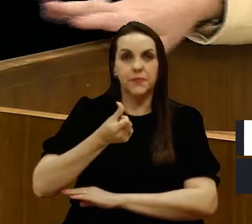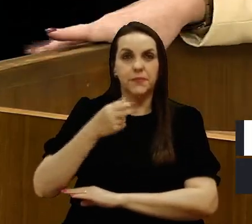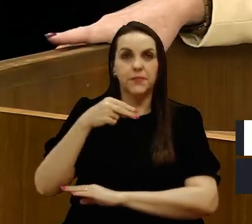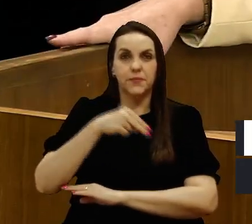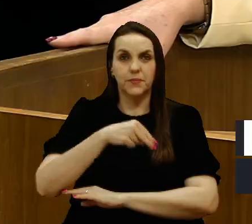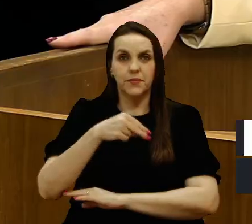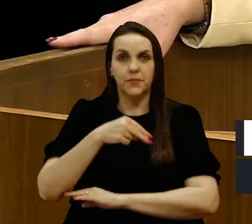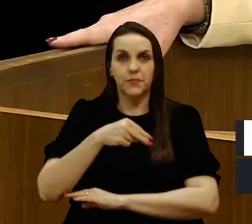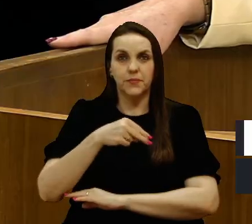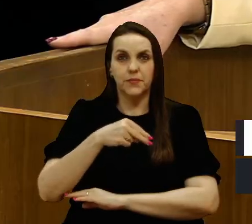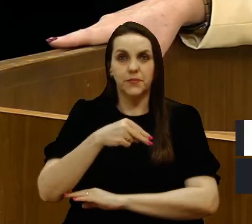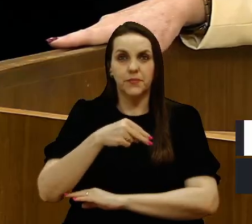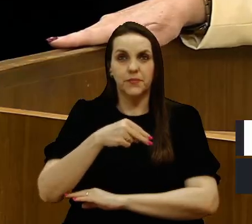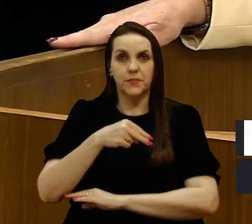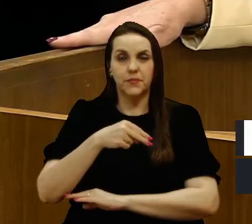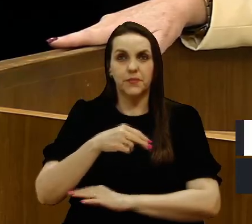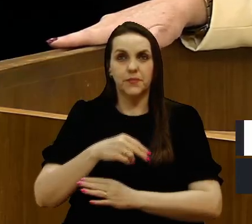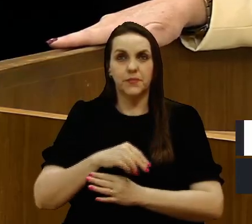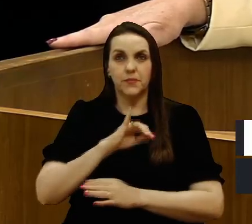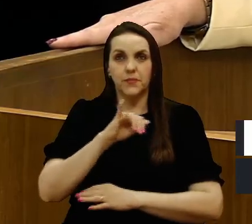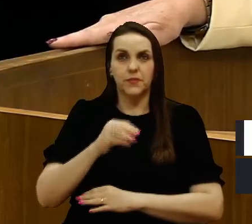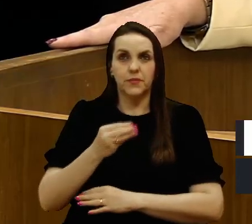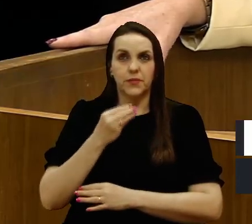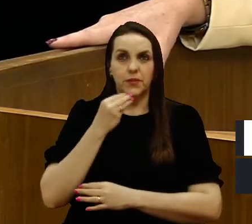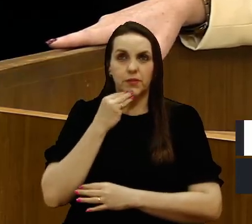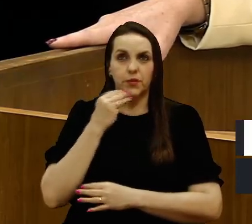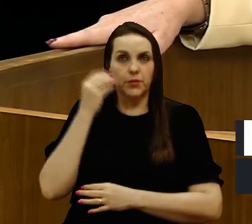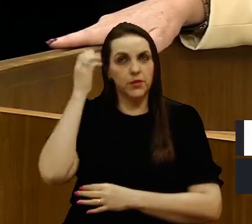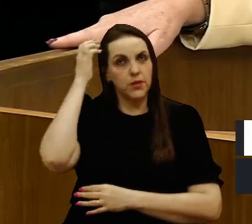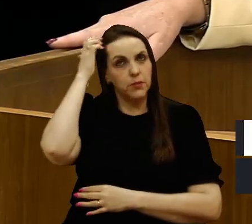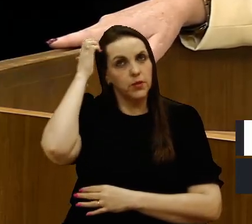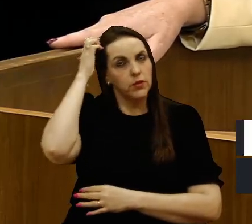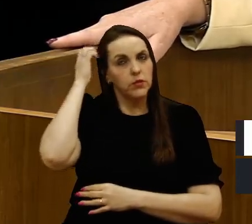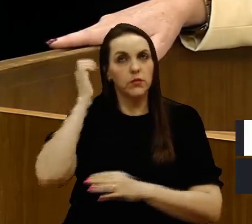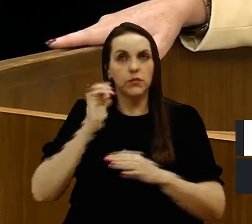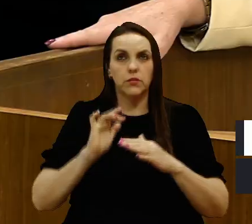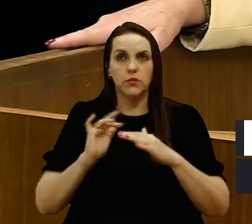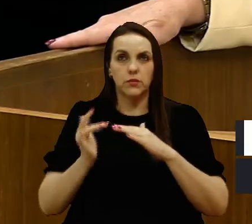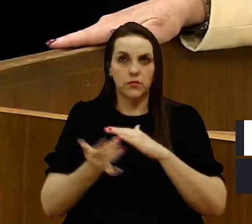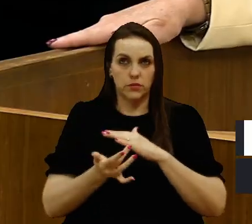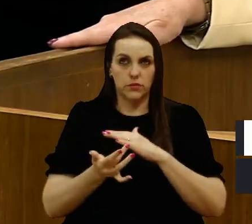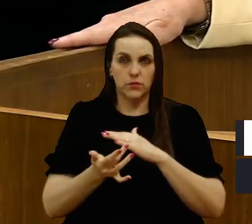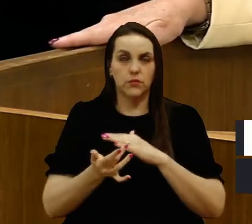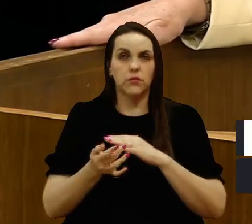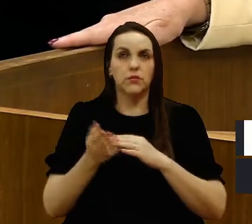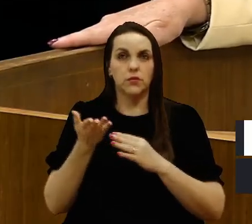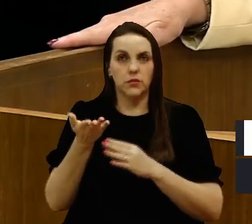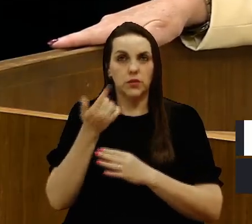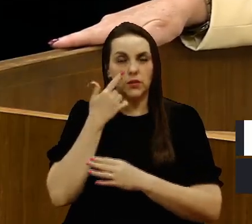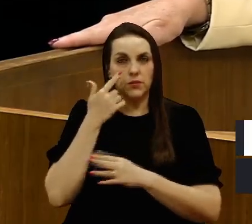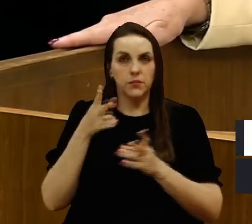novembro, se vocês tiveram a oportunidade nas redes, foi sábado, tinha muitas